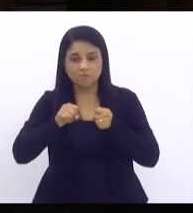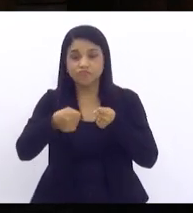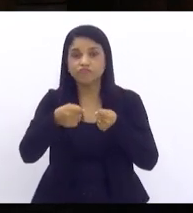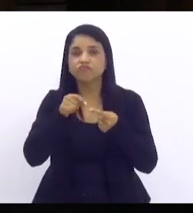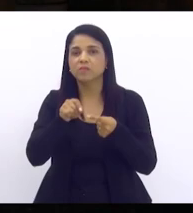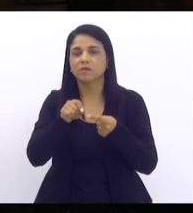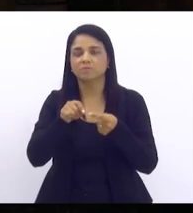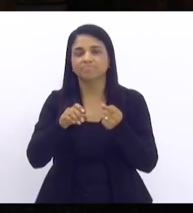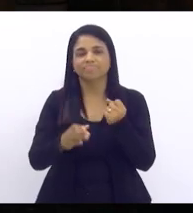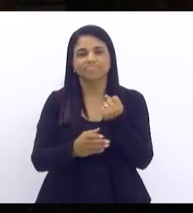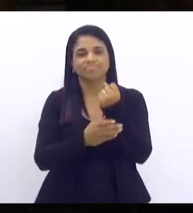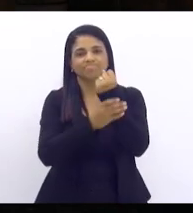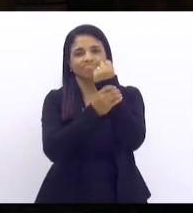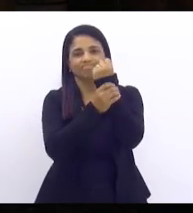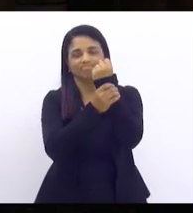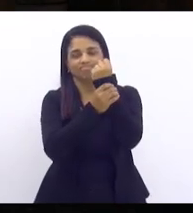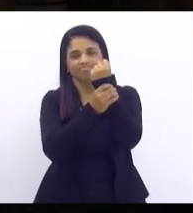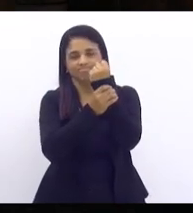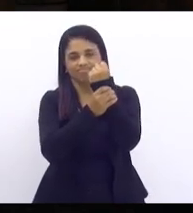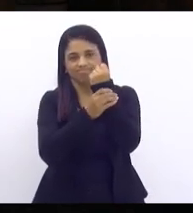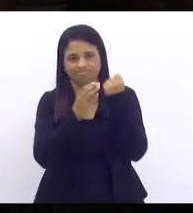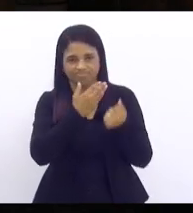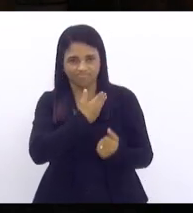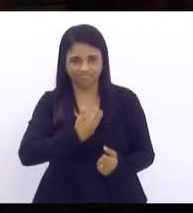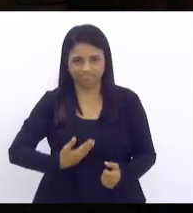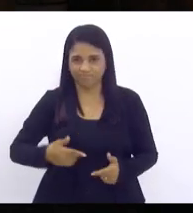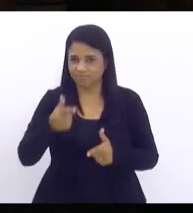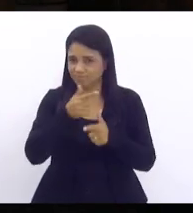pública. E nós temos visto